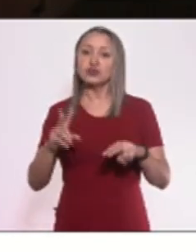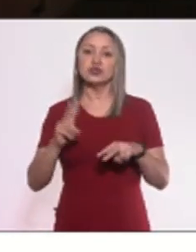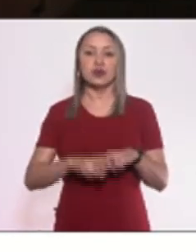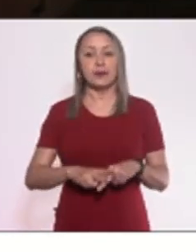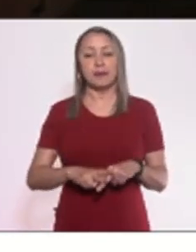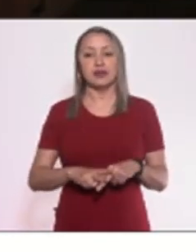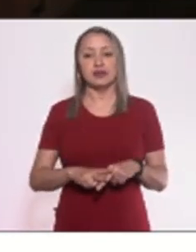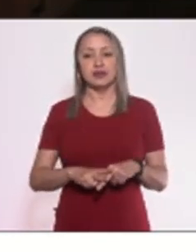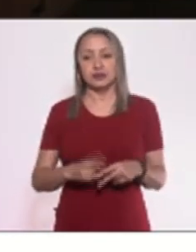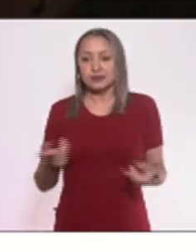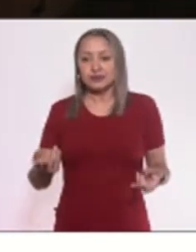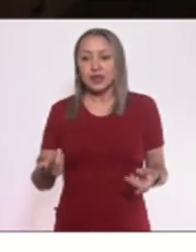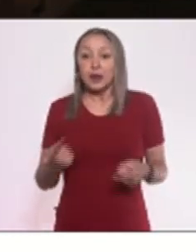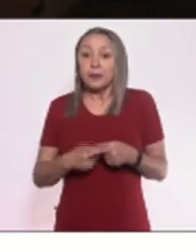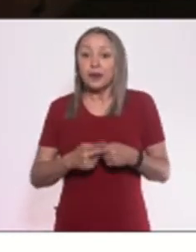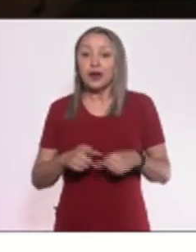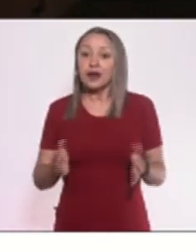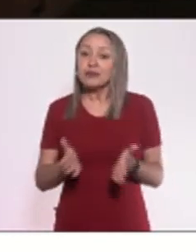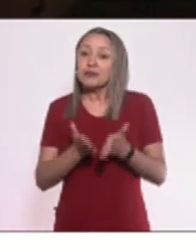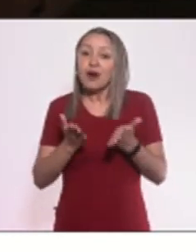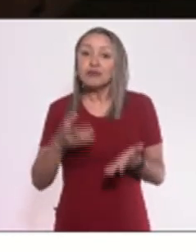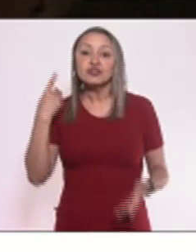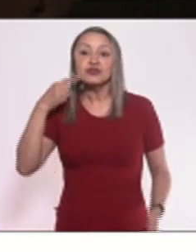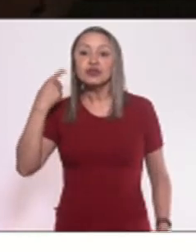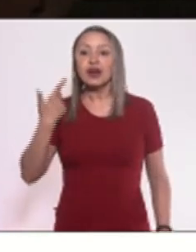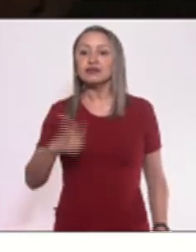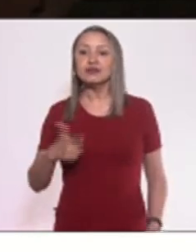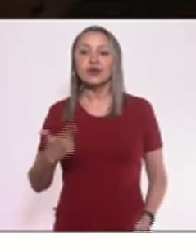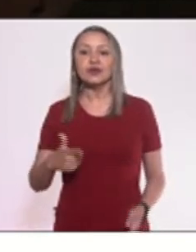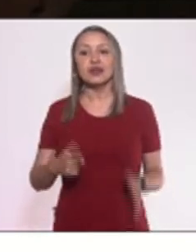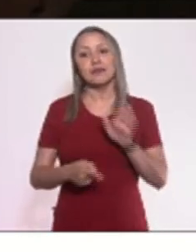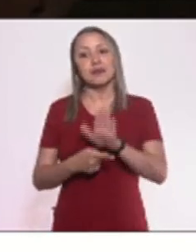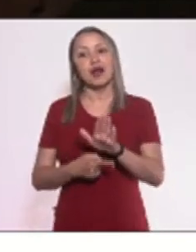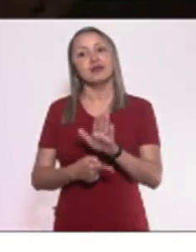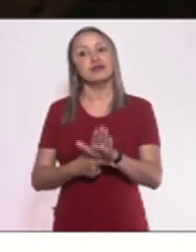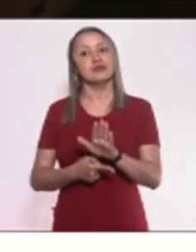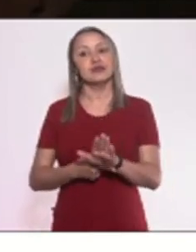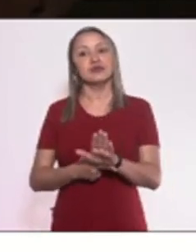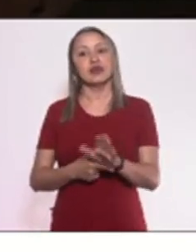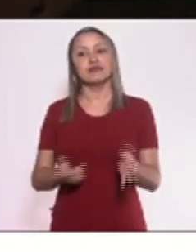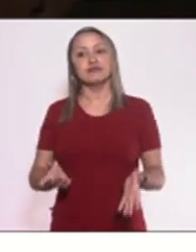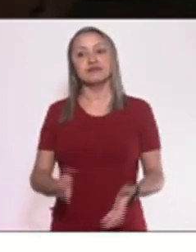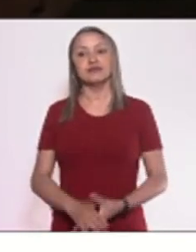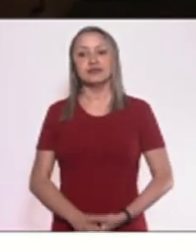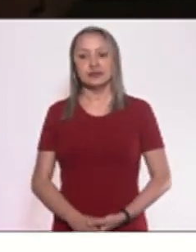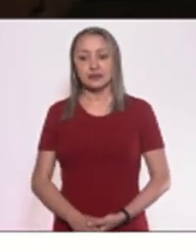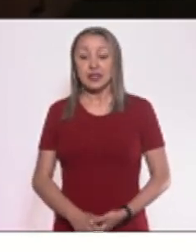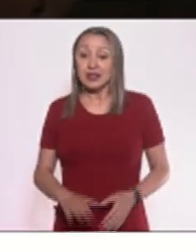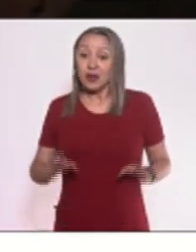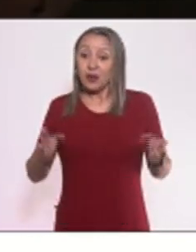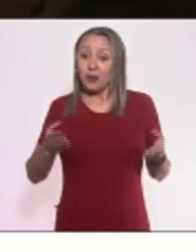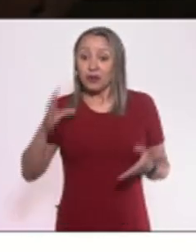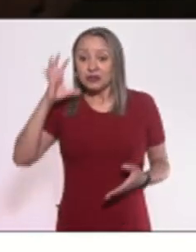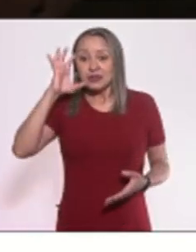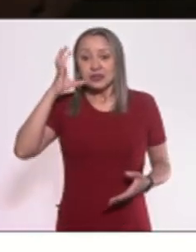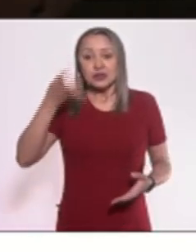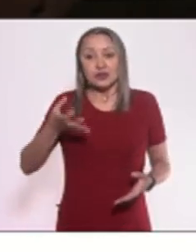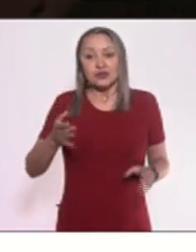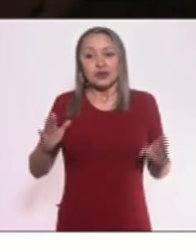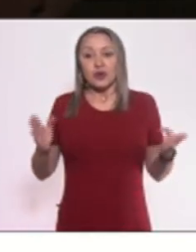soltura chega, porque eles nem têm advogados para acompanharem. Então, a decisão de hoje